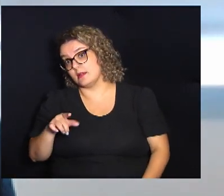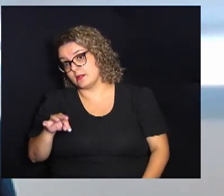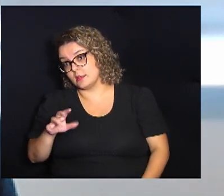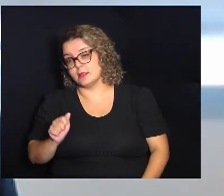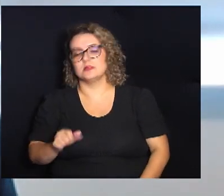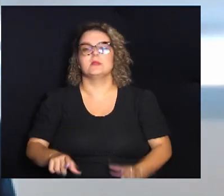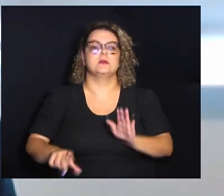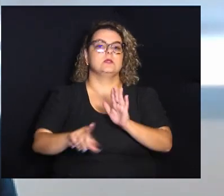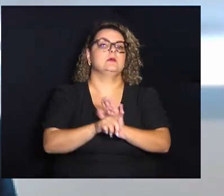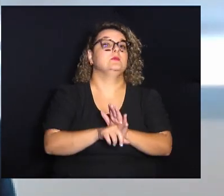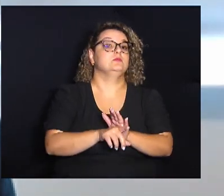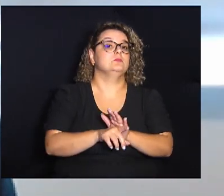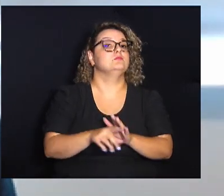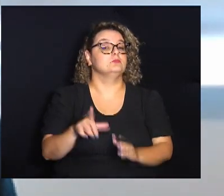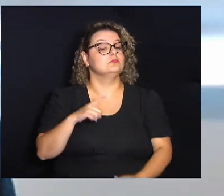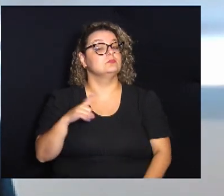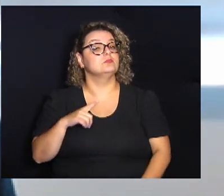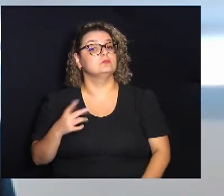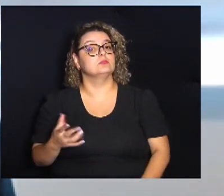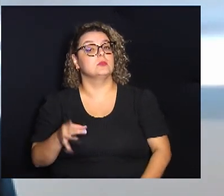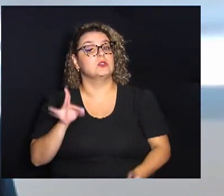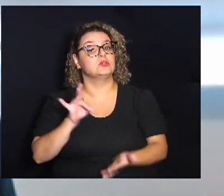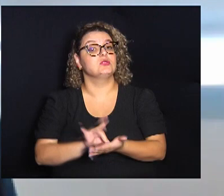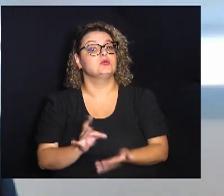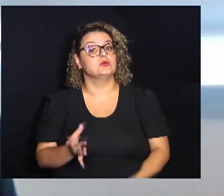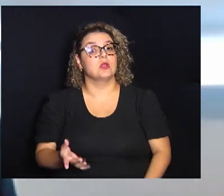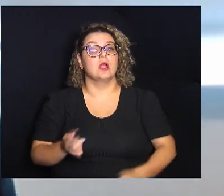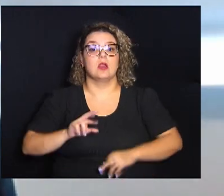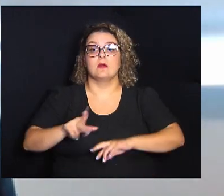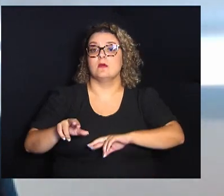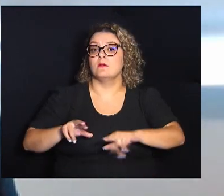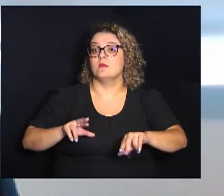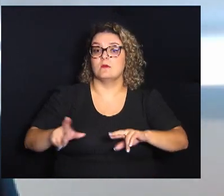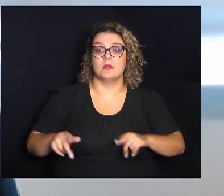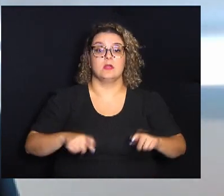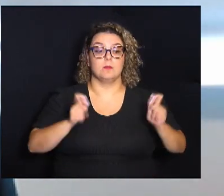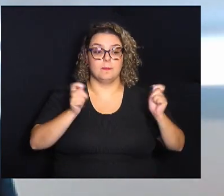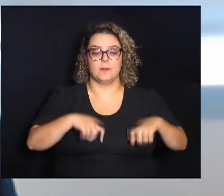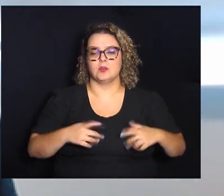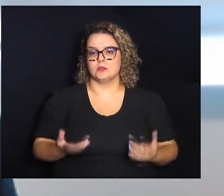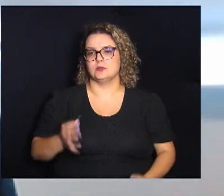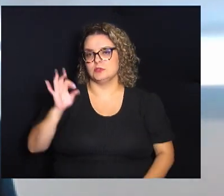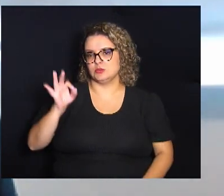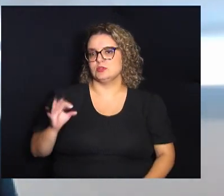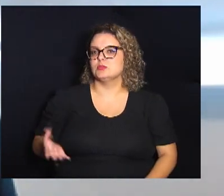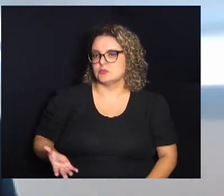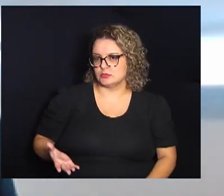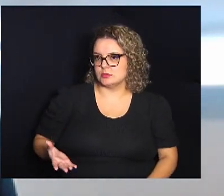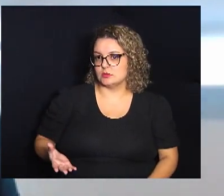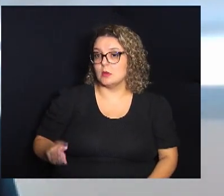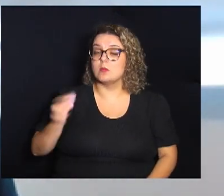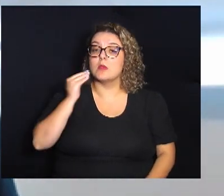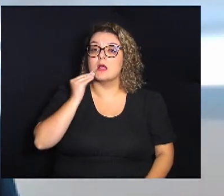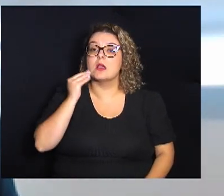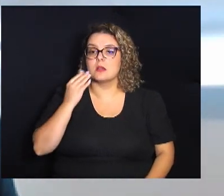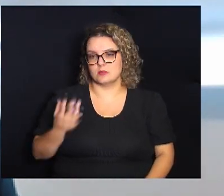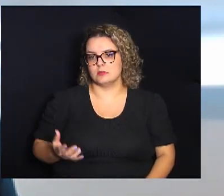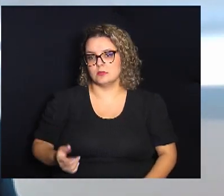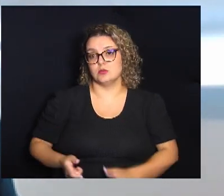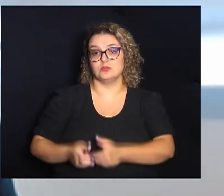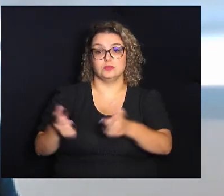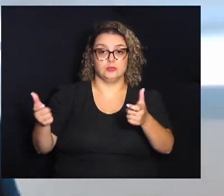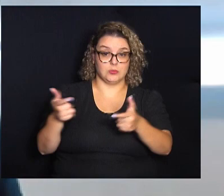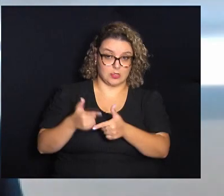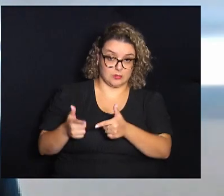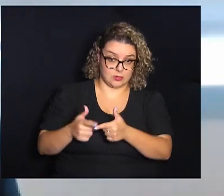legislação ela previu, de fato, inúmeras possibilidades para tentar vetar um dos grandes problemas